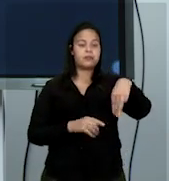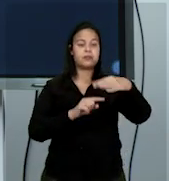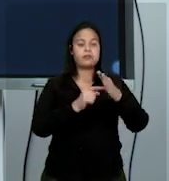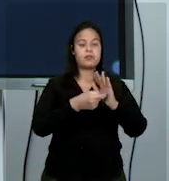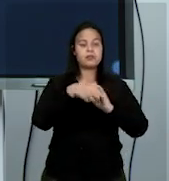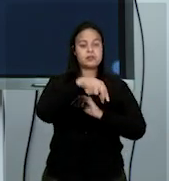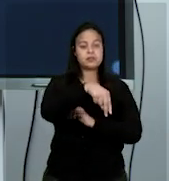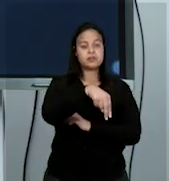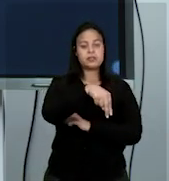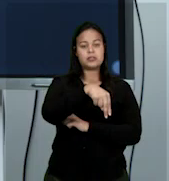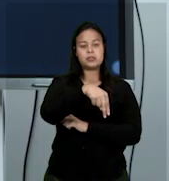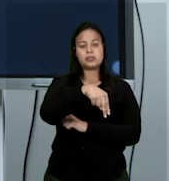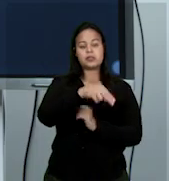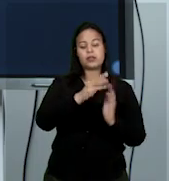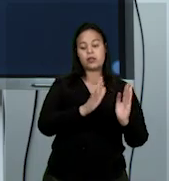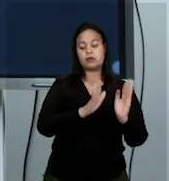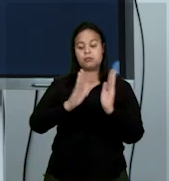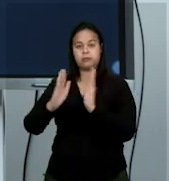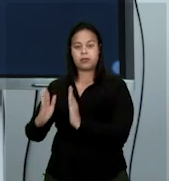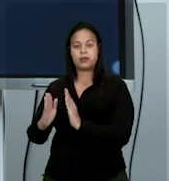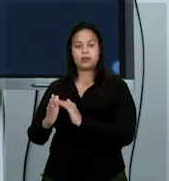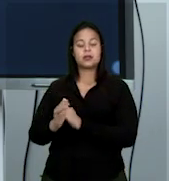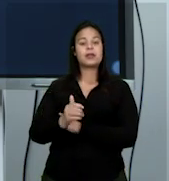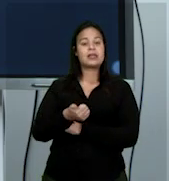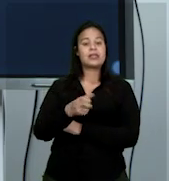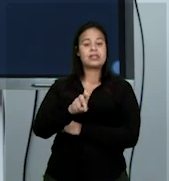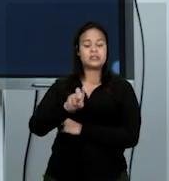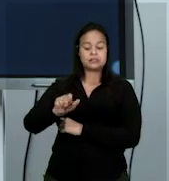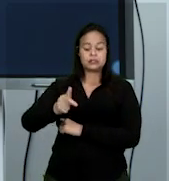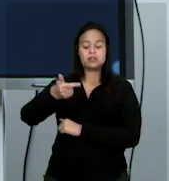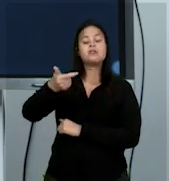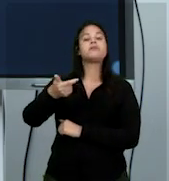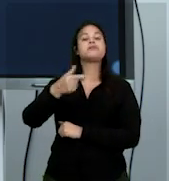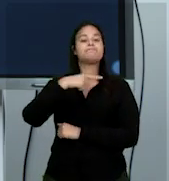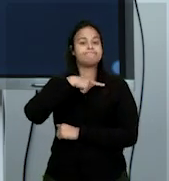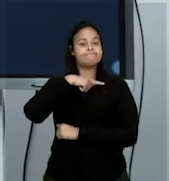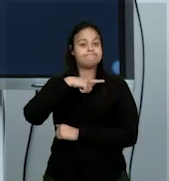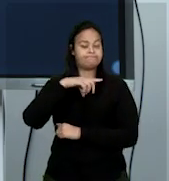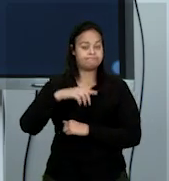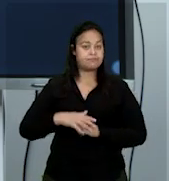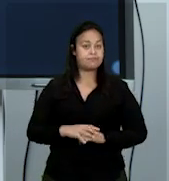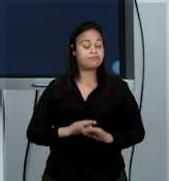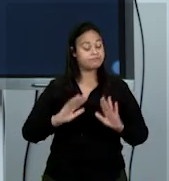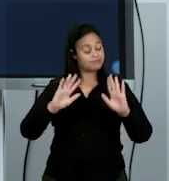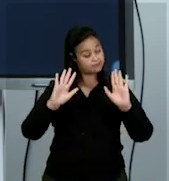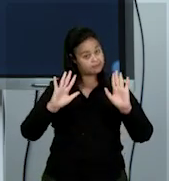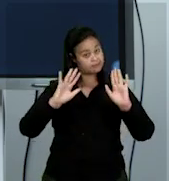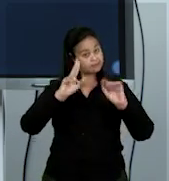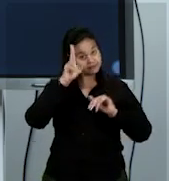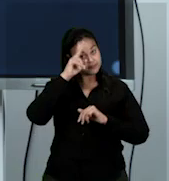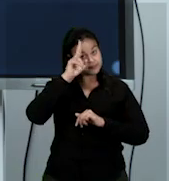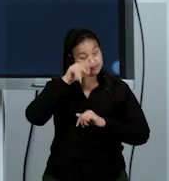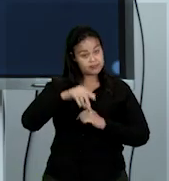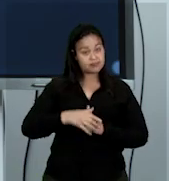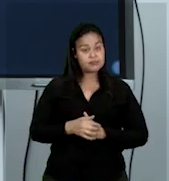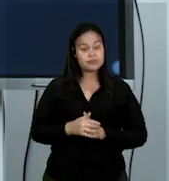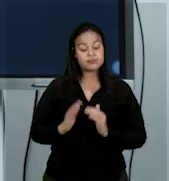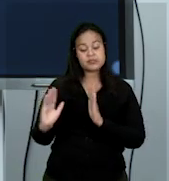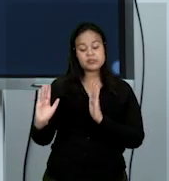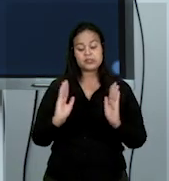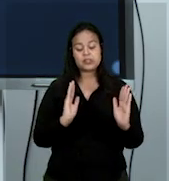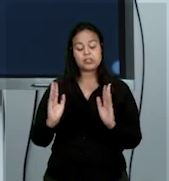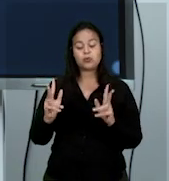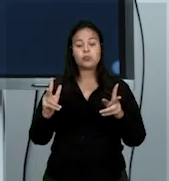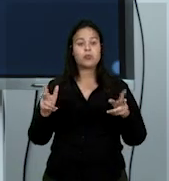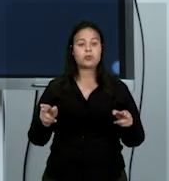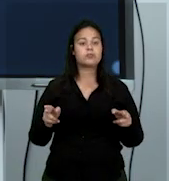lado vezes esse, é igual a 15 elevado a 2. Só que, como eu disse, os dois tamanhos são iguais,